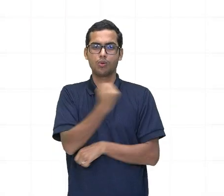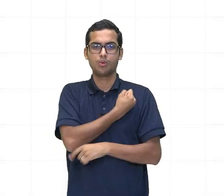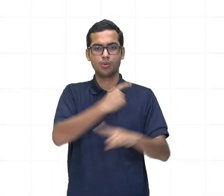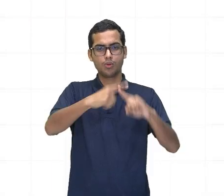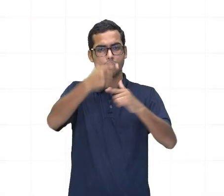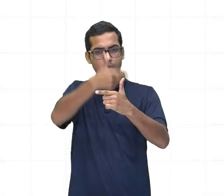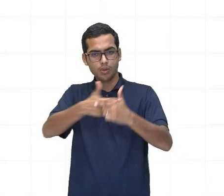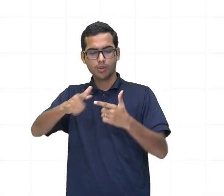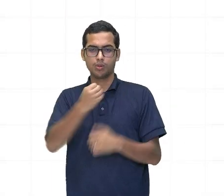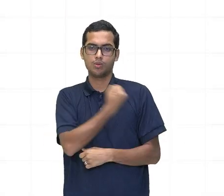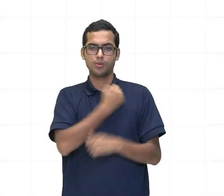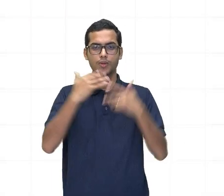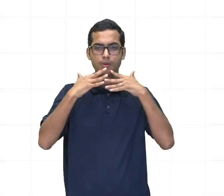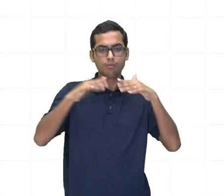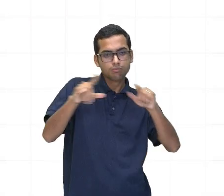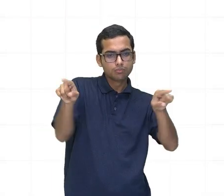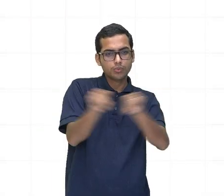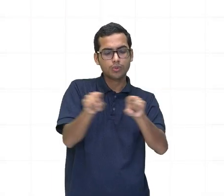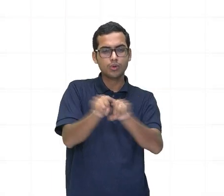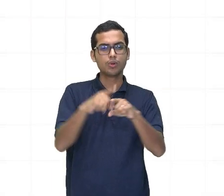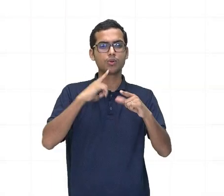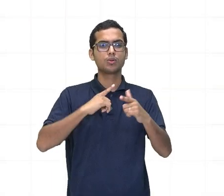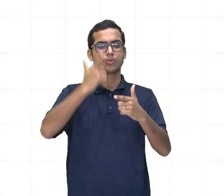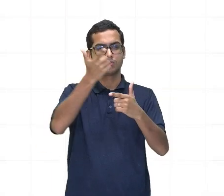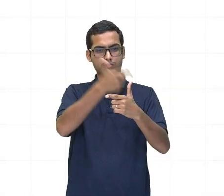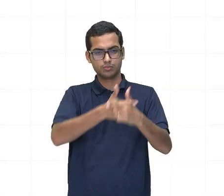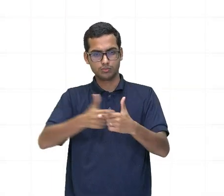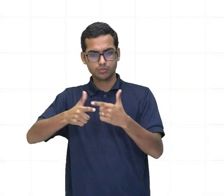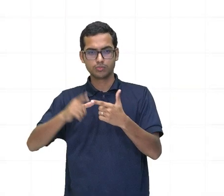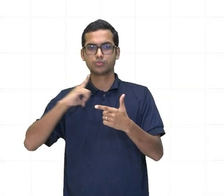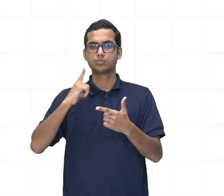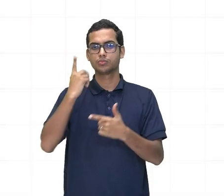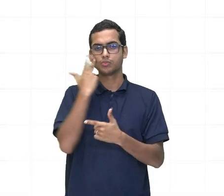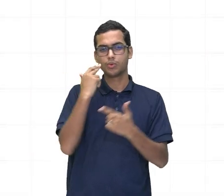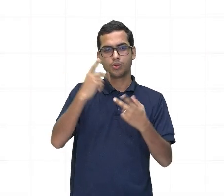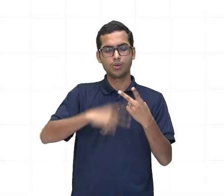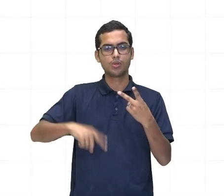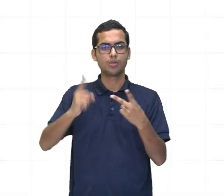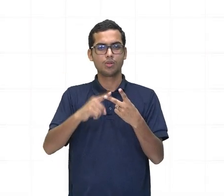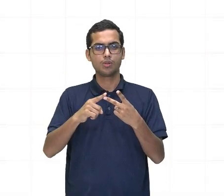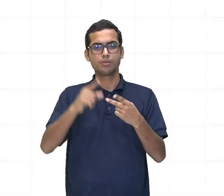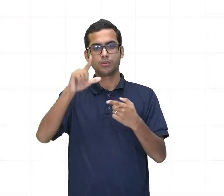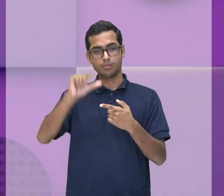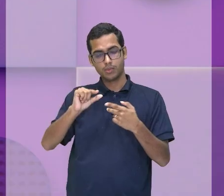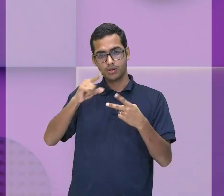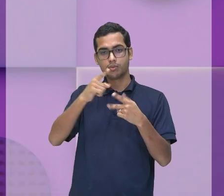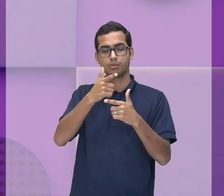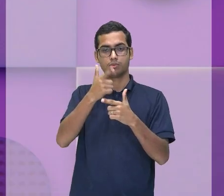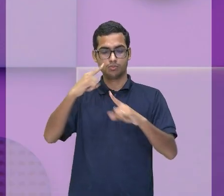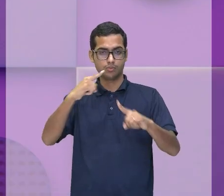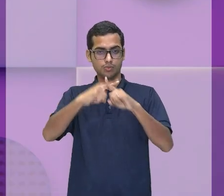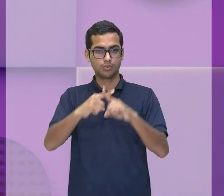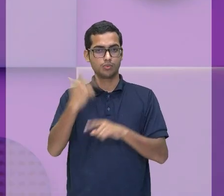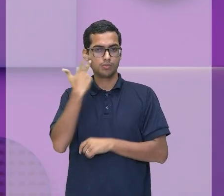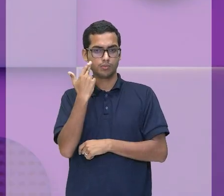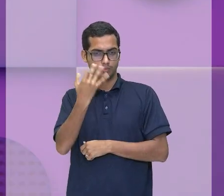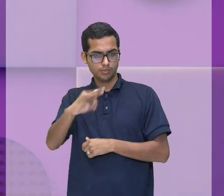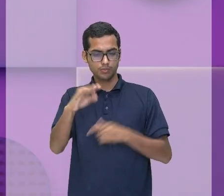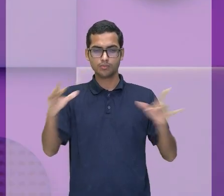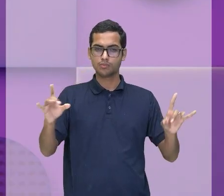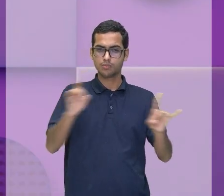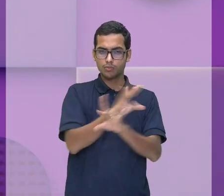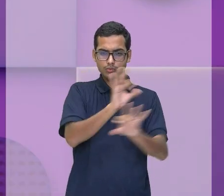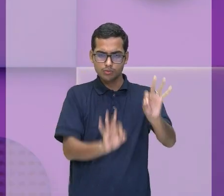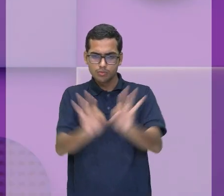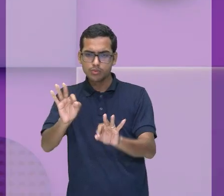de um número natural, máximo divisor comum e mínimo múltiplo comum. Então, prepare tudo aí,